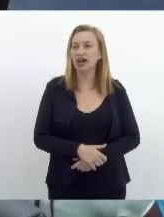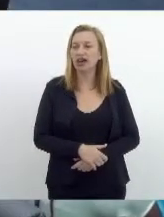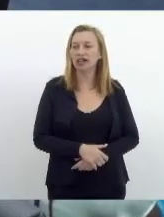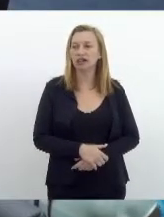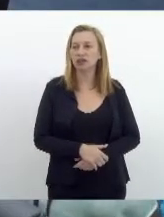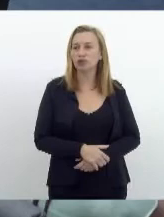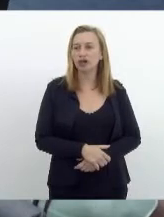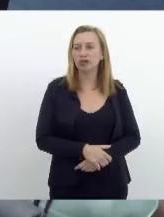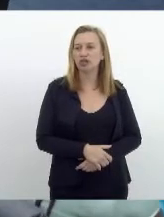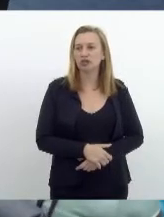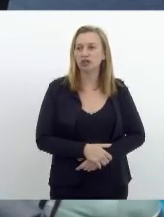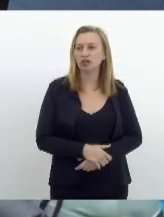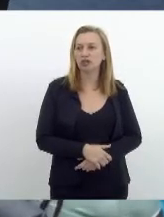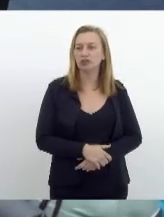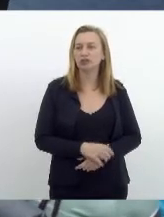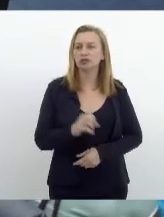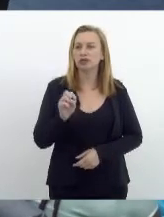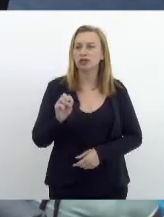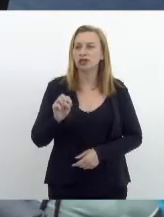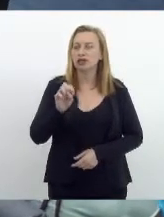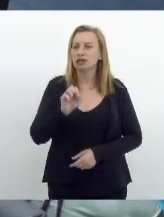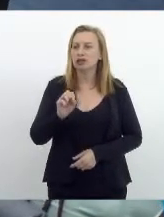Samuel é coautor.